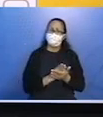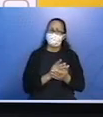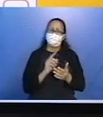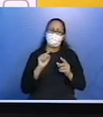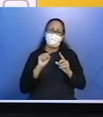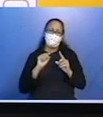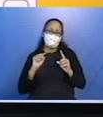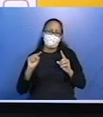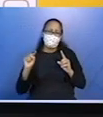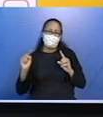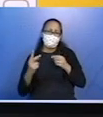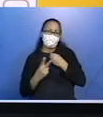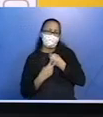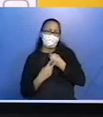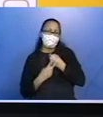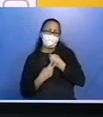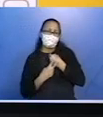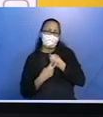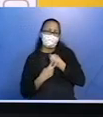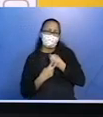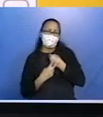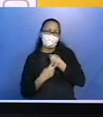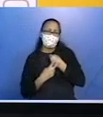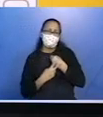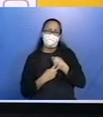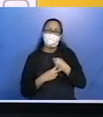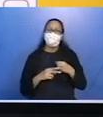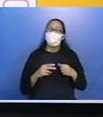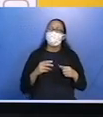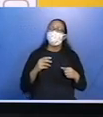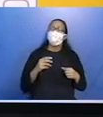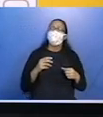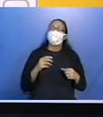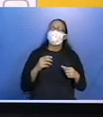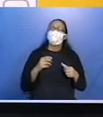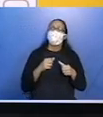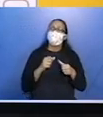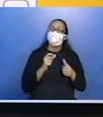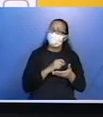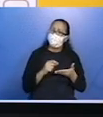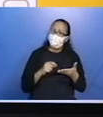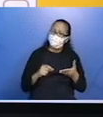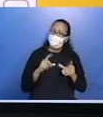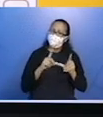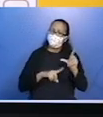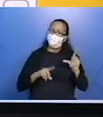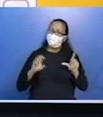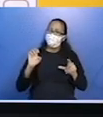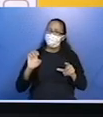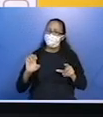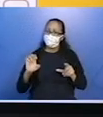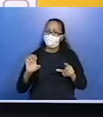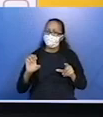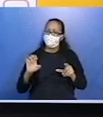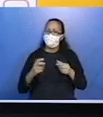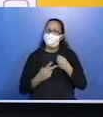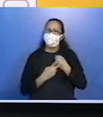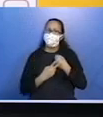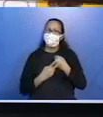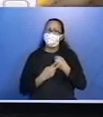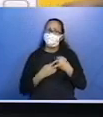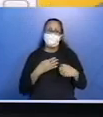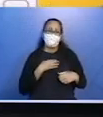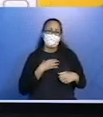No quadrinho ao lado, escreva E quando o verbo indicar estado e A quando indicar ação. Então, eu